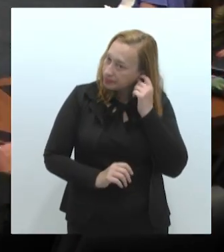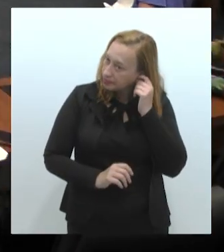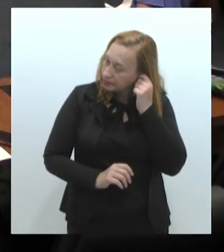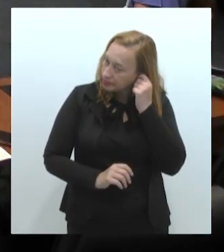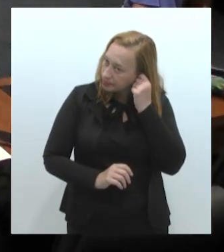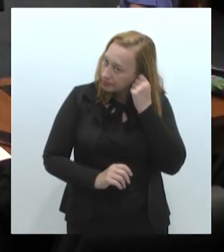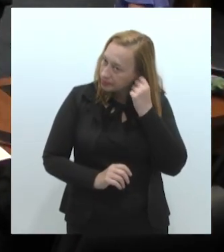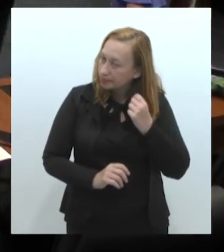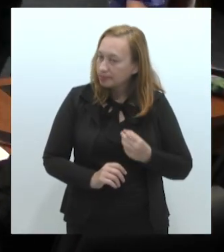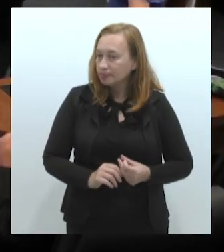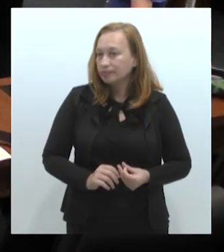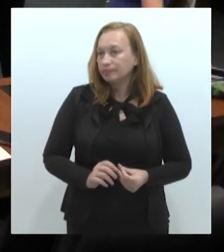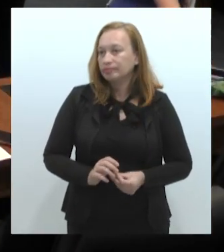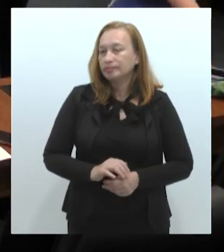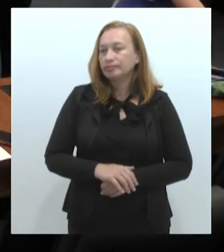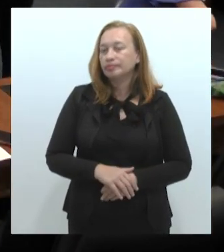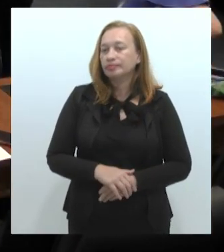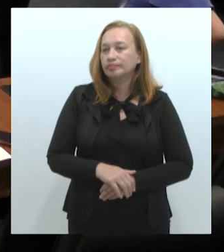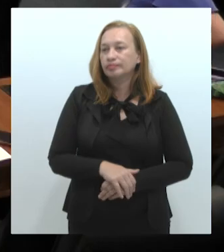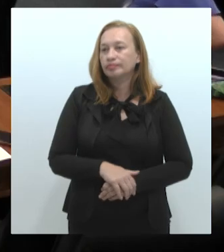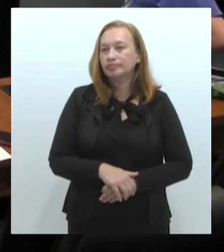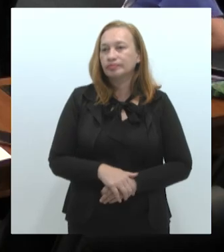honra.